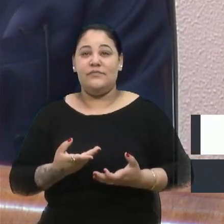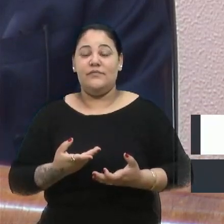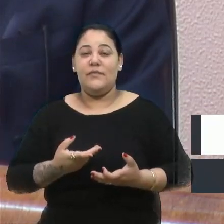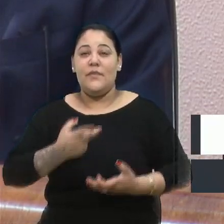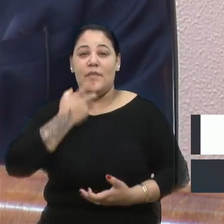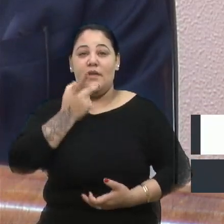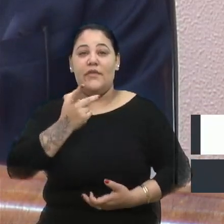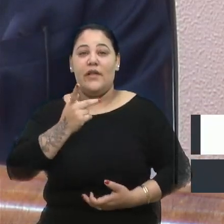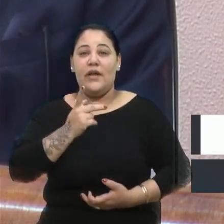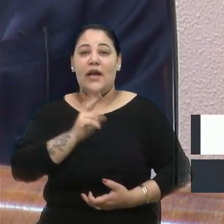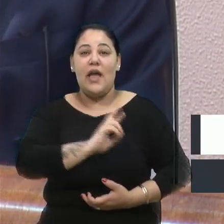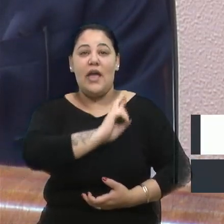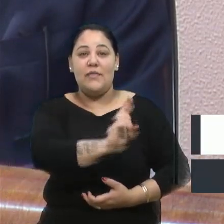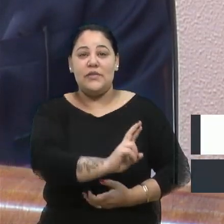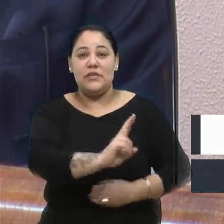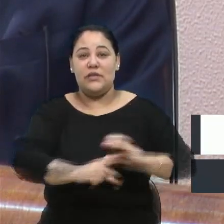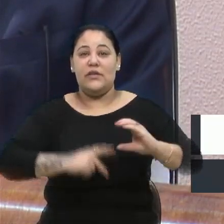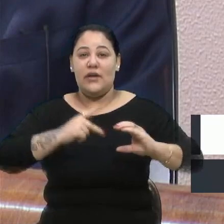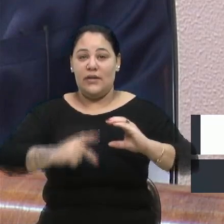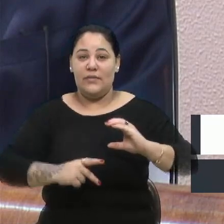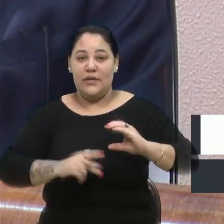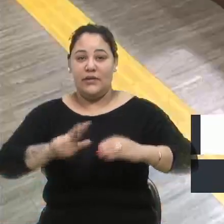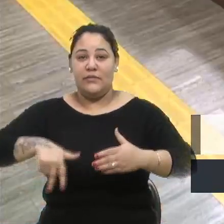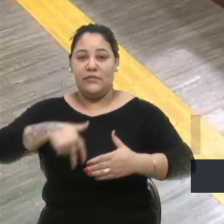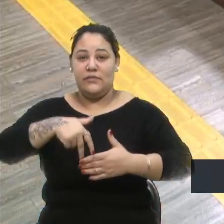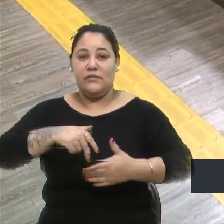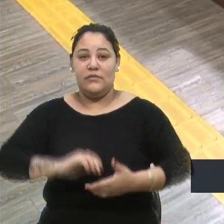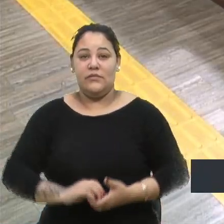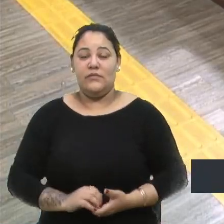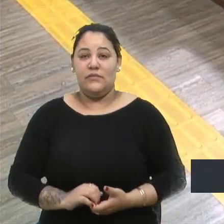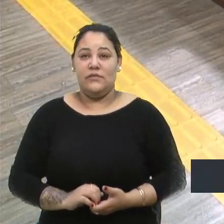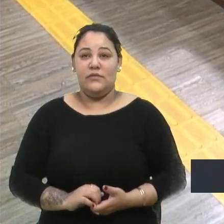pronunciar em nome deste poder legislativo na tribuna.